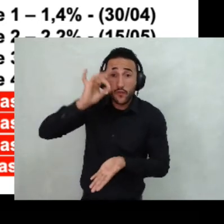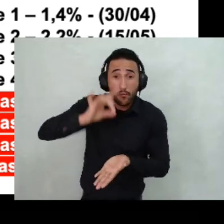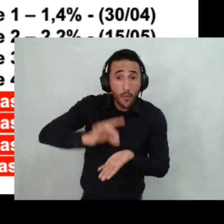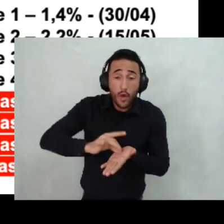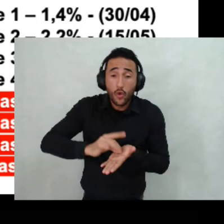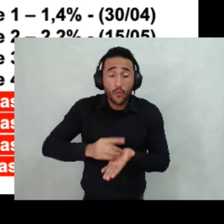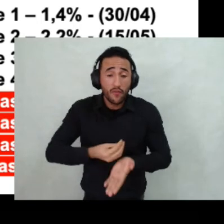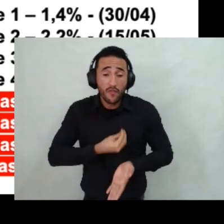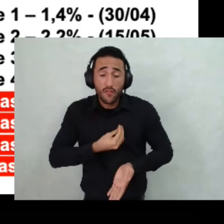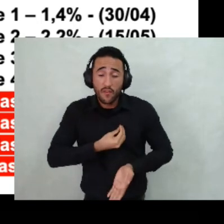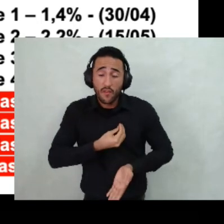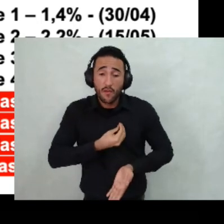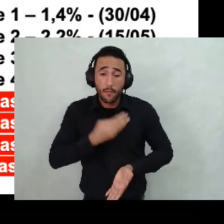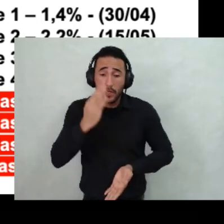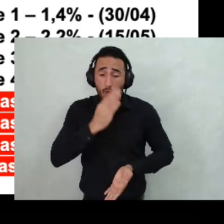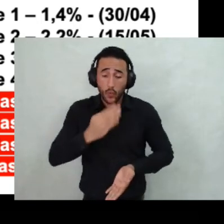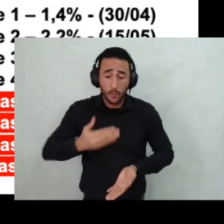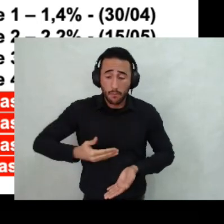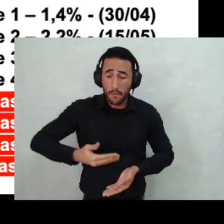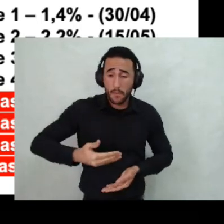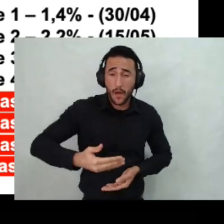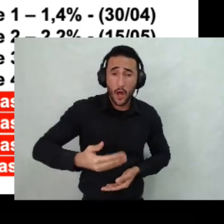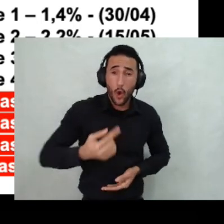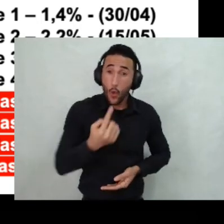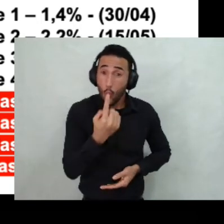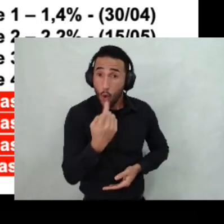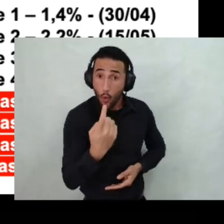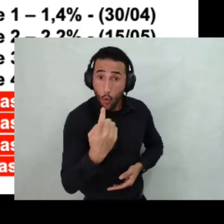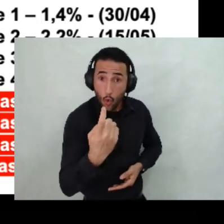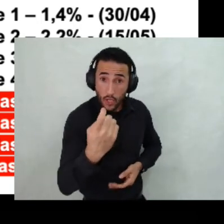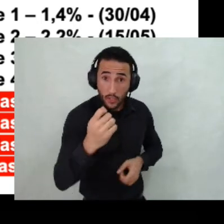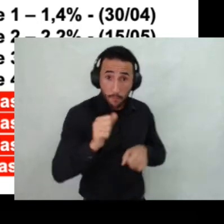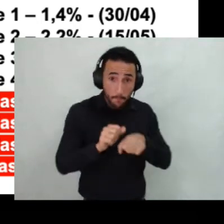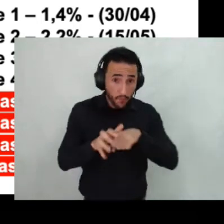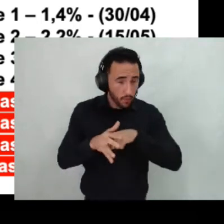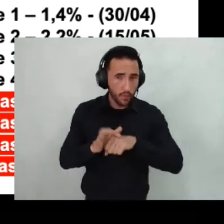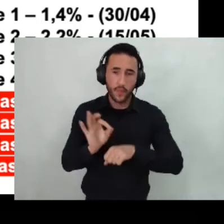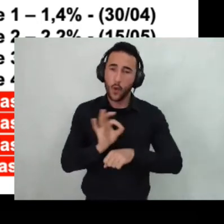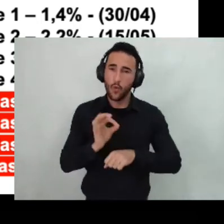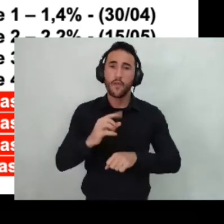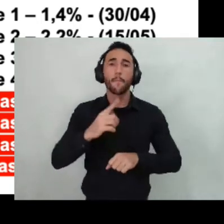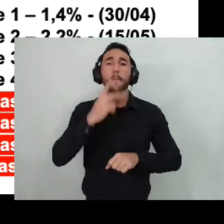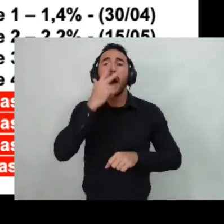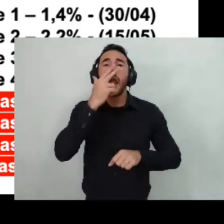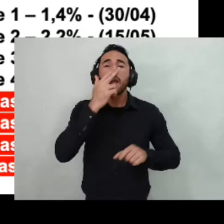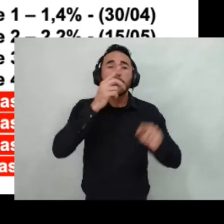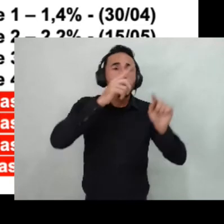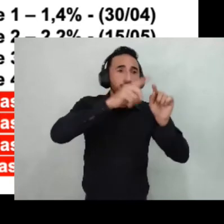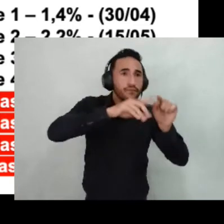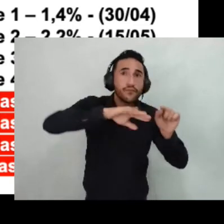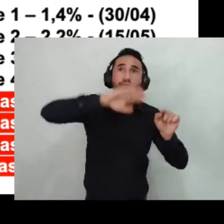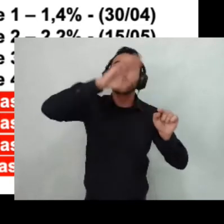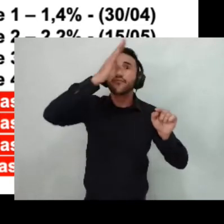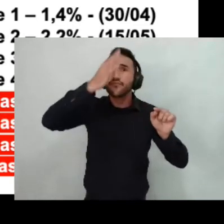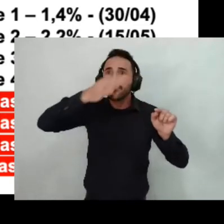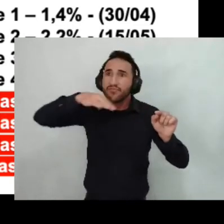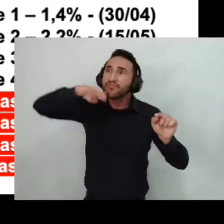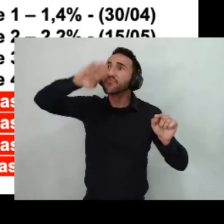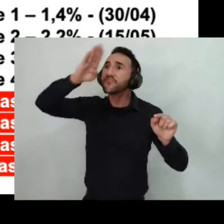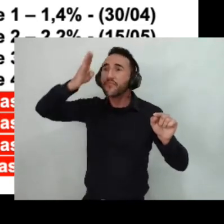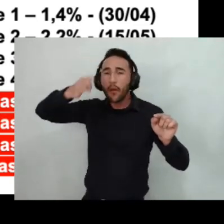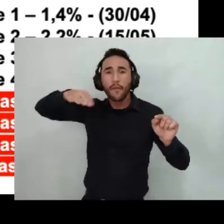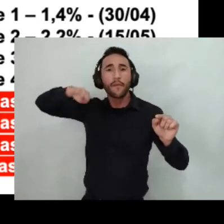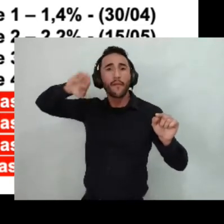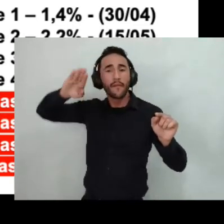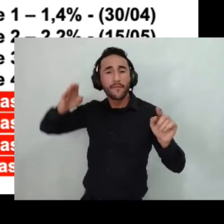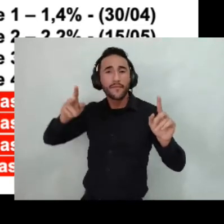uma única epidemia, mas vive ondas assíncronas epidêmicas que acometem as regiões em distintos